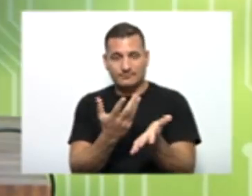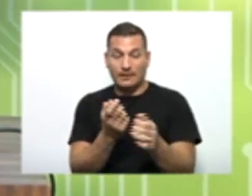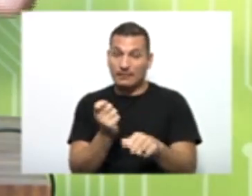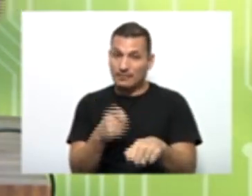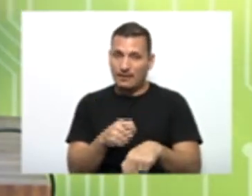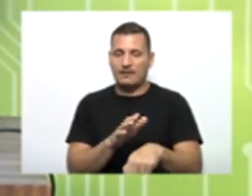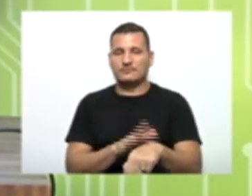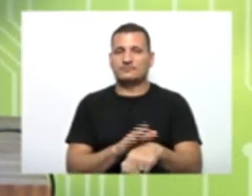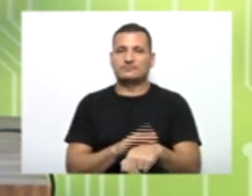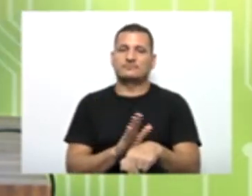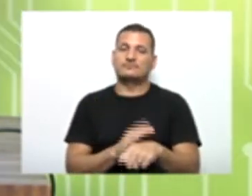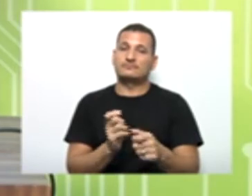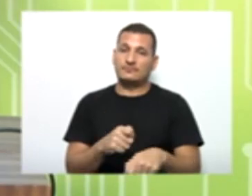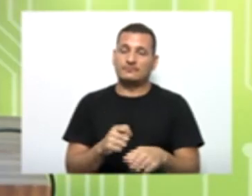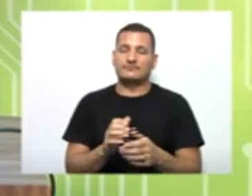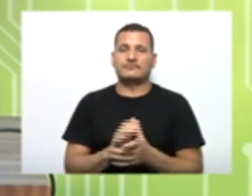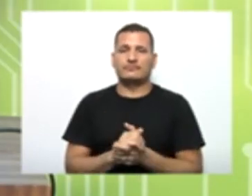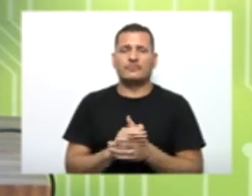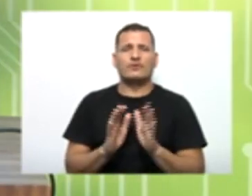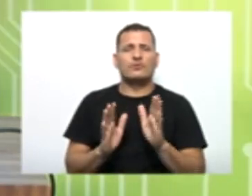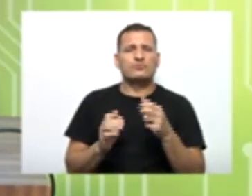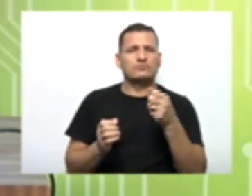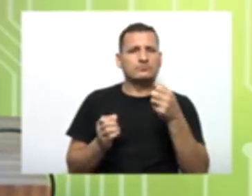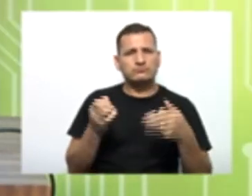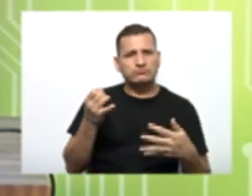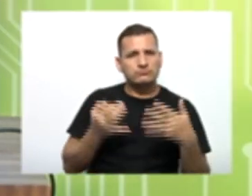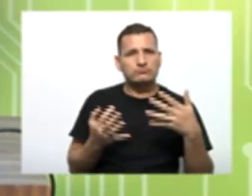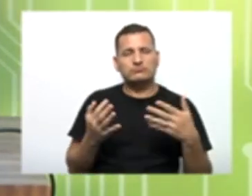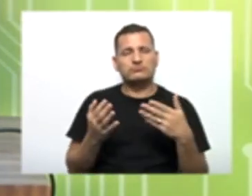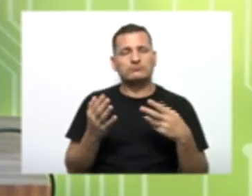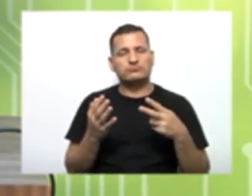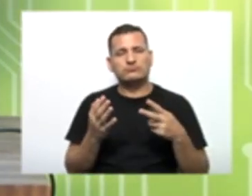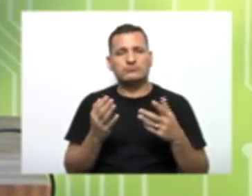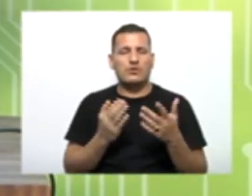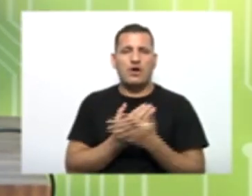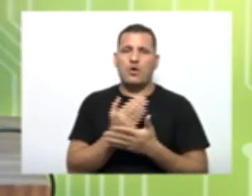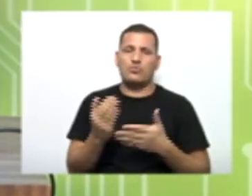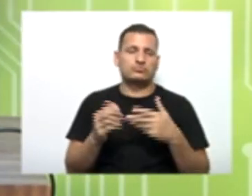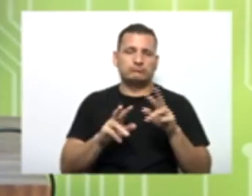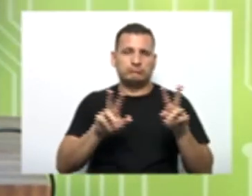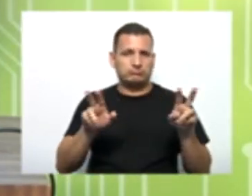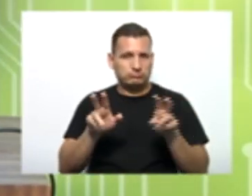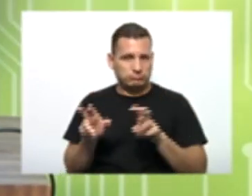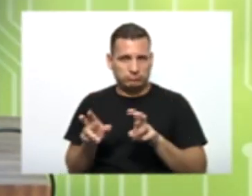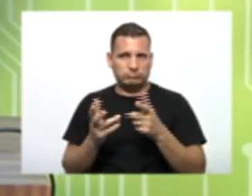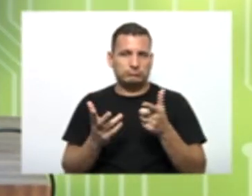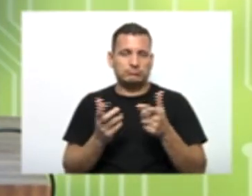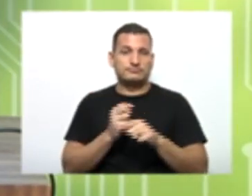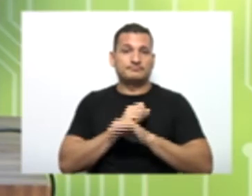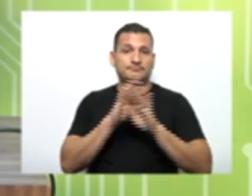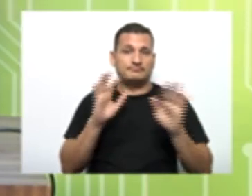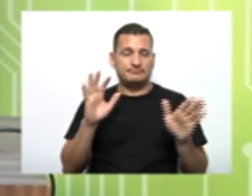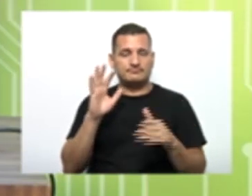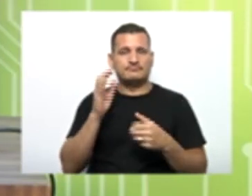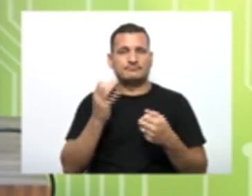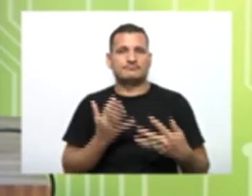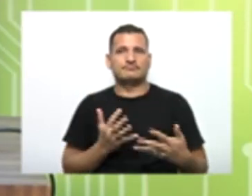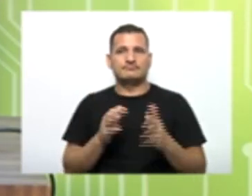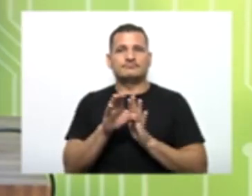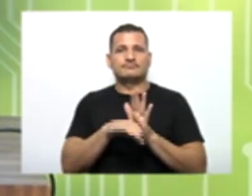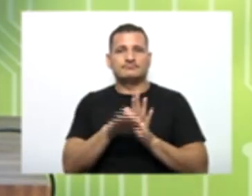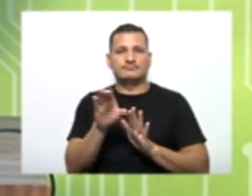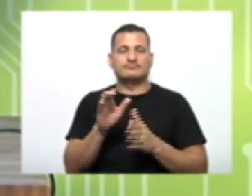educaçãoconectada.campinas.sp.gov.br. E aqui, só para a gente fechar, nós temos um conjunto de grupos étnico-raciais que fazem parte da sociedade